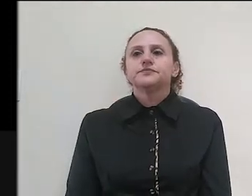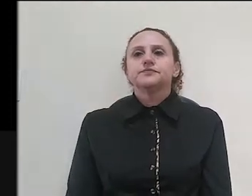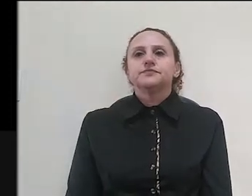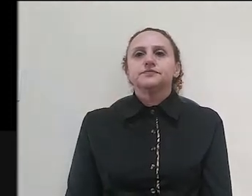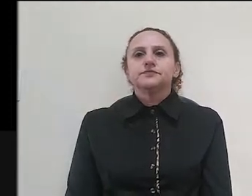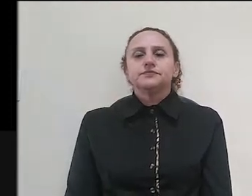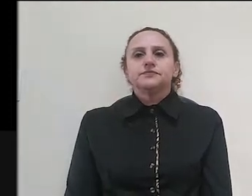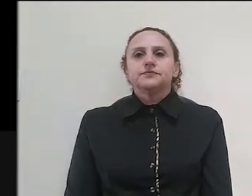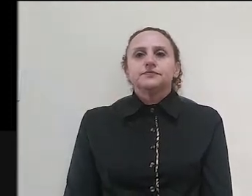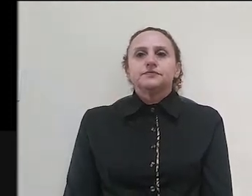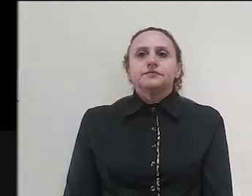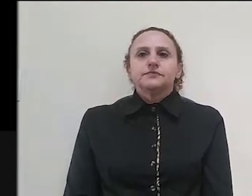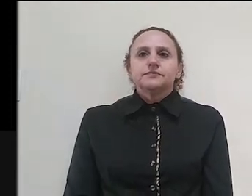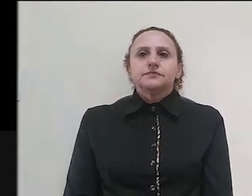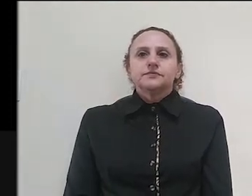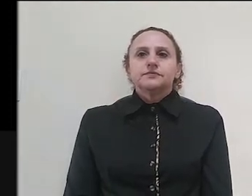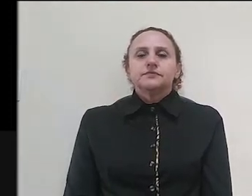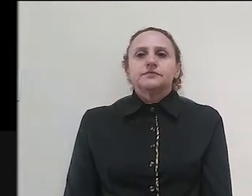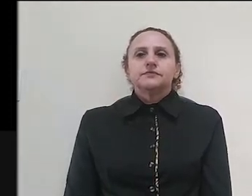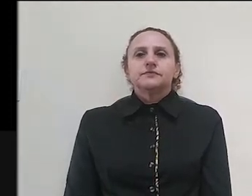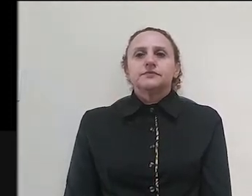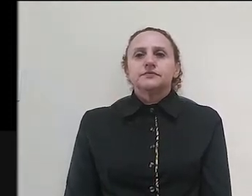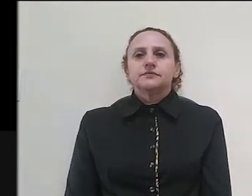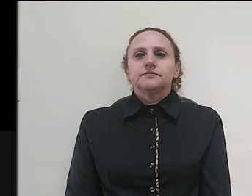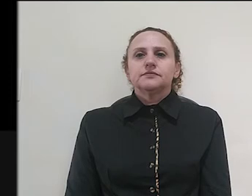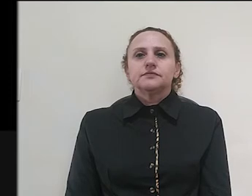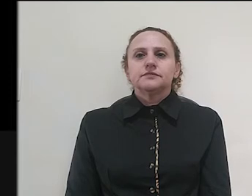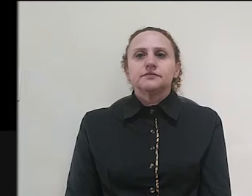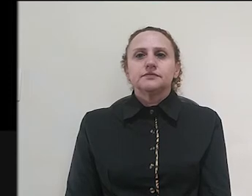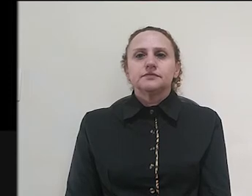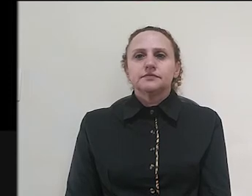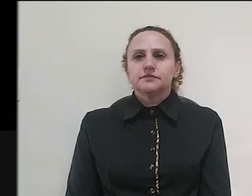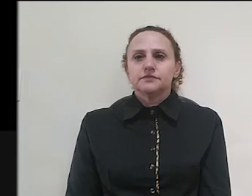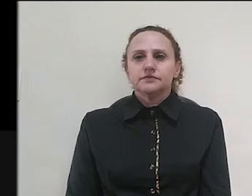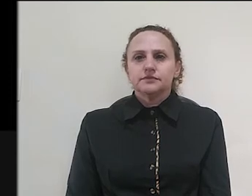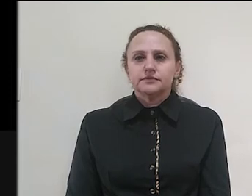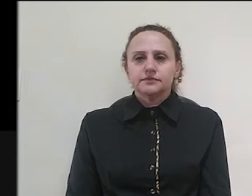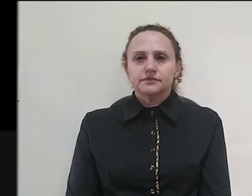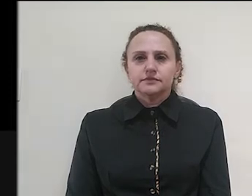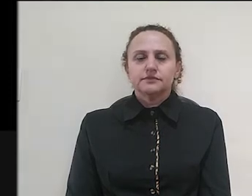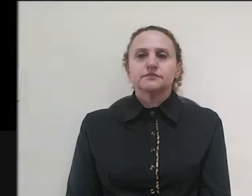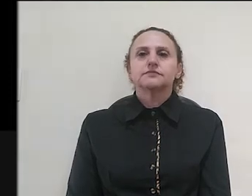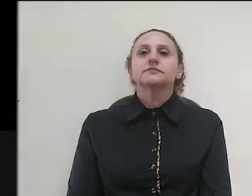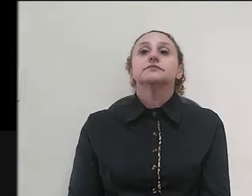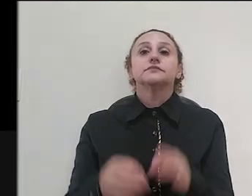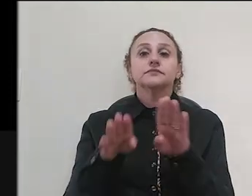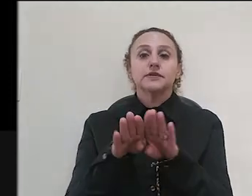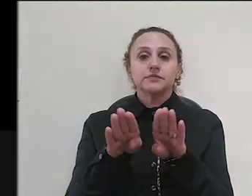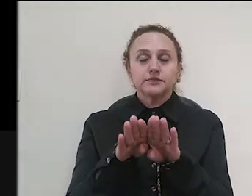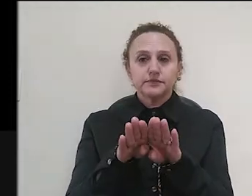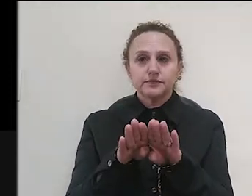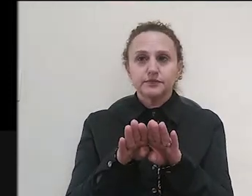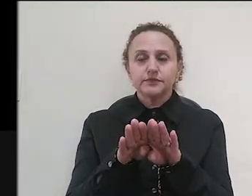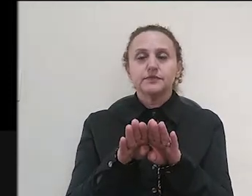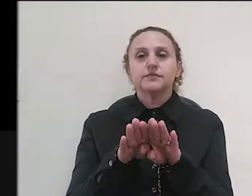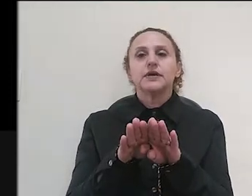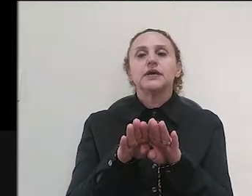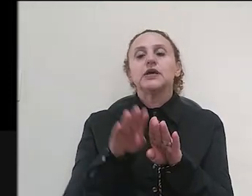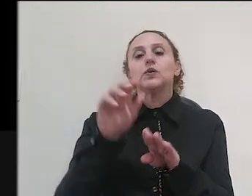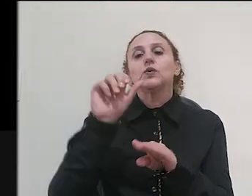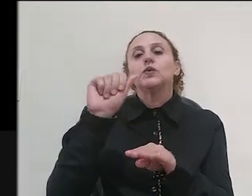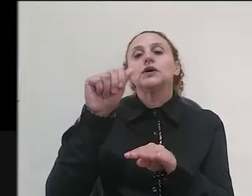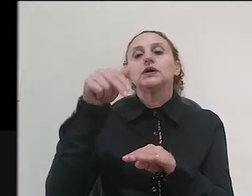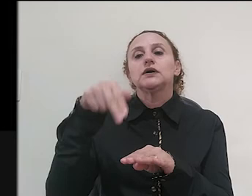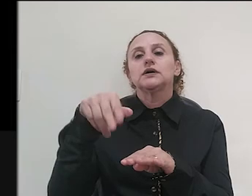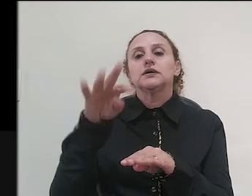Nos sermões se destaca essa figura do Antônio Vieira, que muitas vezes aparece tanto na literatura brasileira quanto na portuguesa. Na epistolografia, o grande